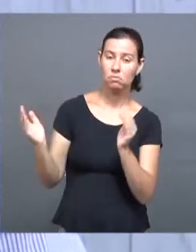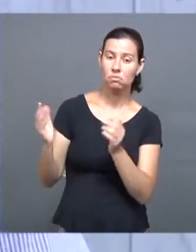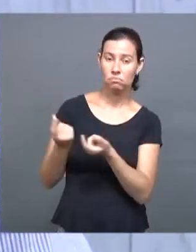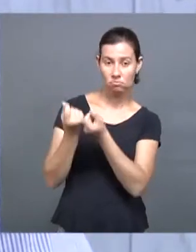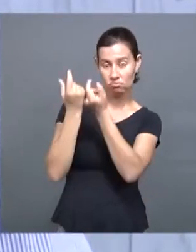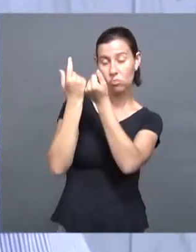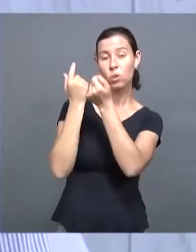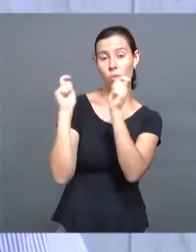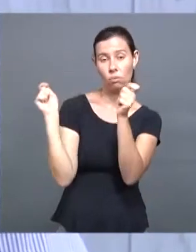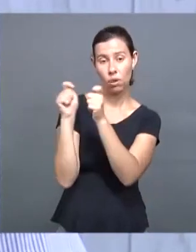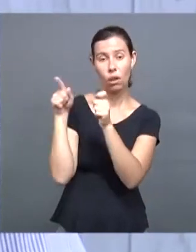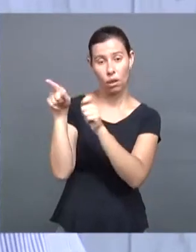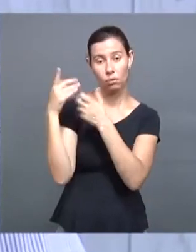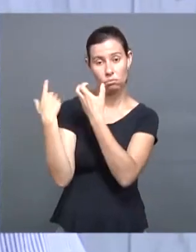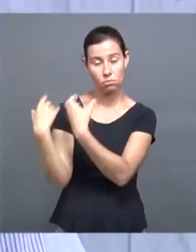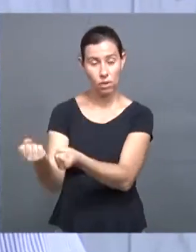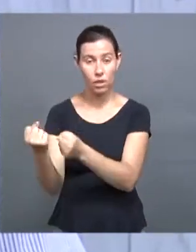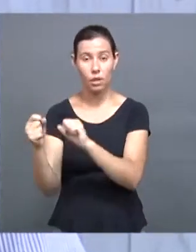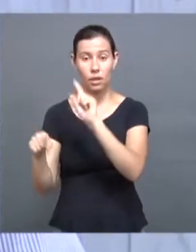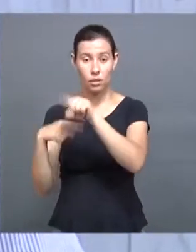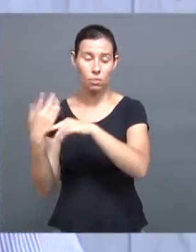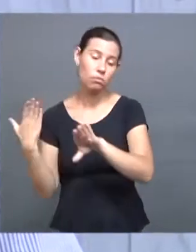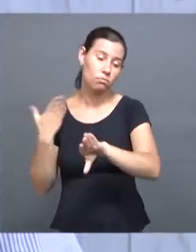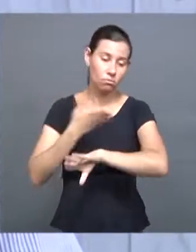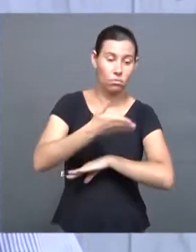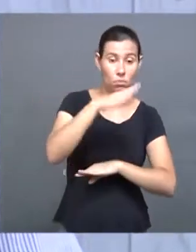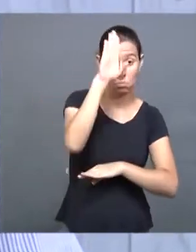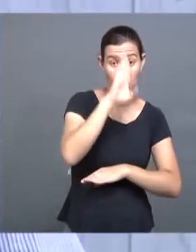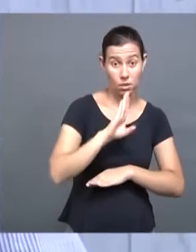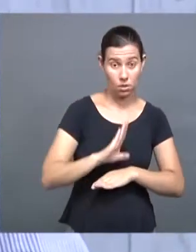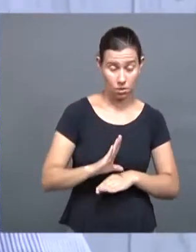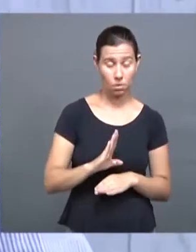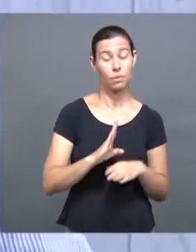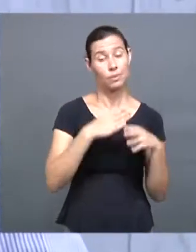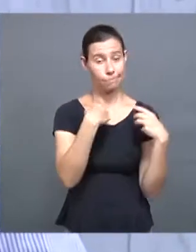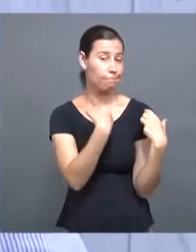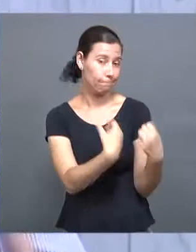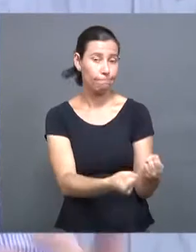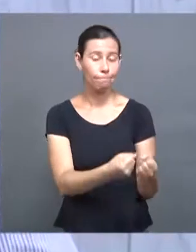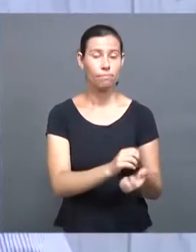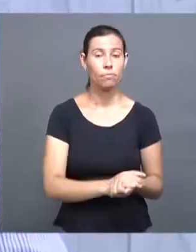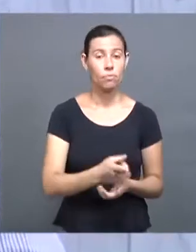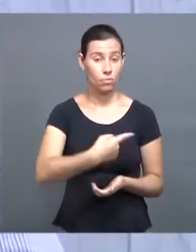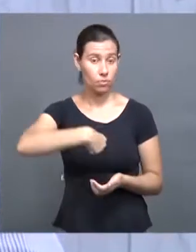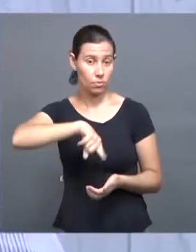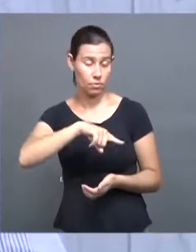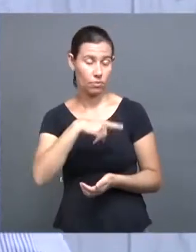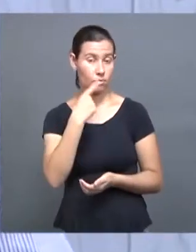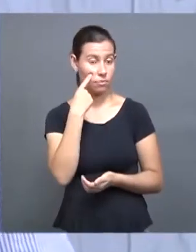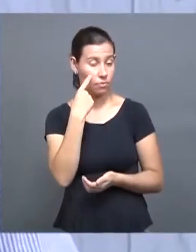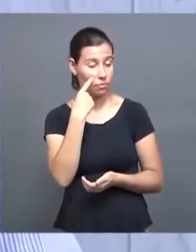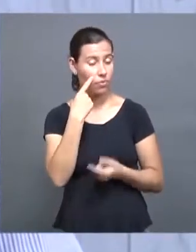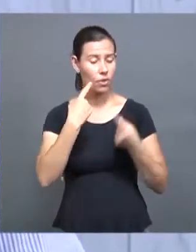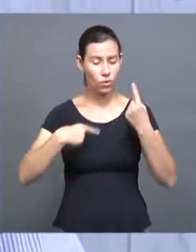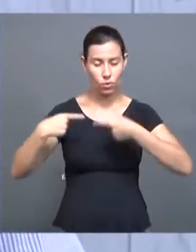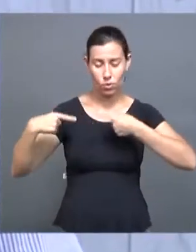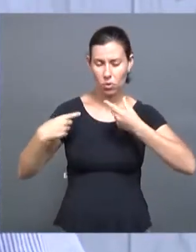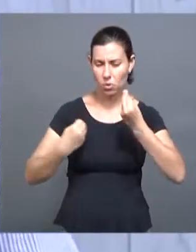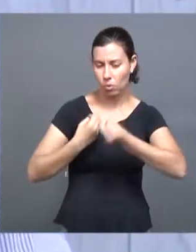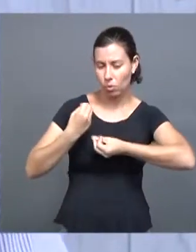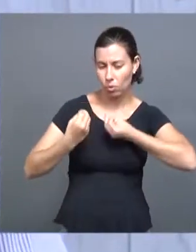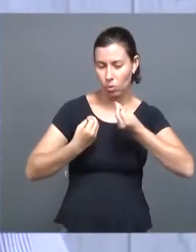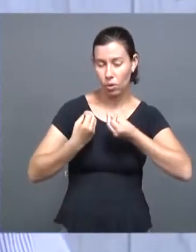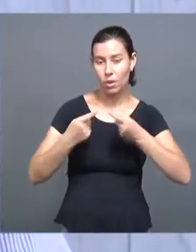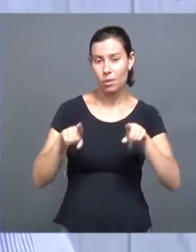depois ser aprovados em outros países. Mas também a gente vai ter a questão a ser discutida também do